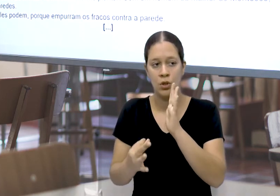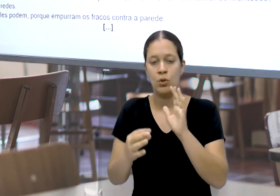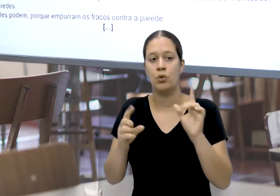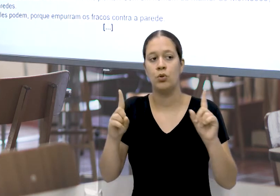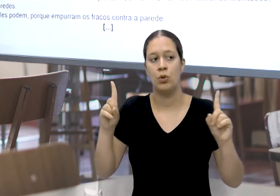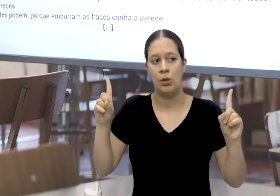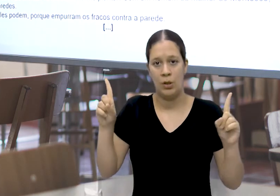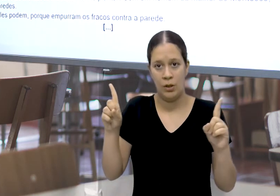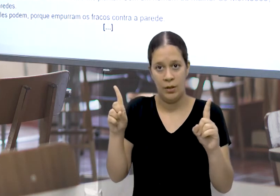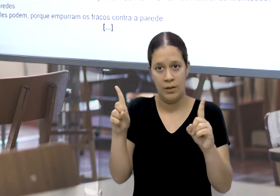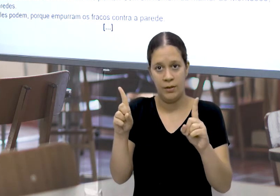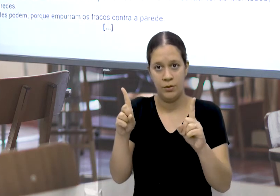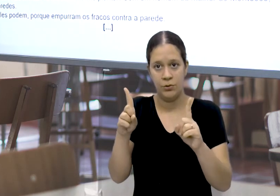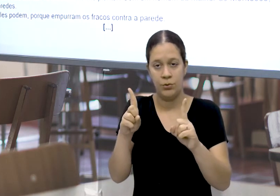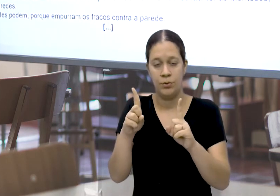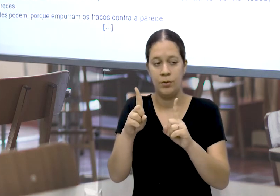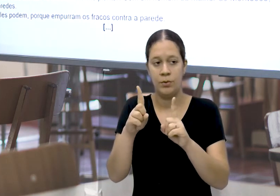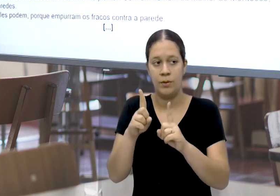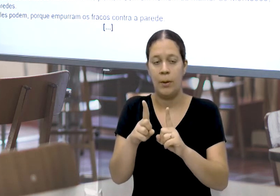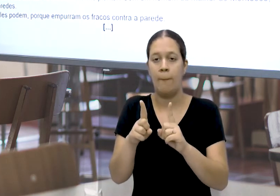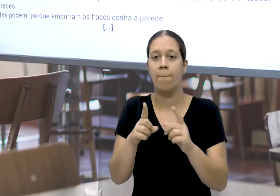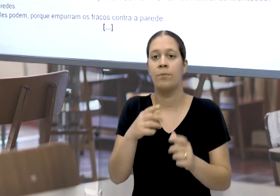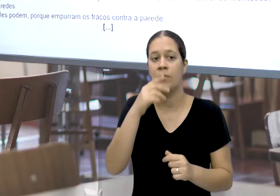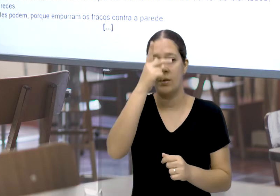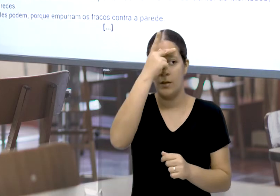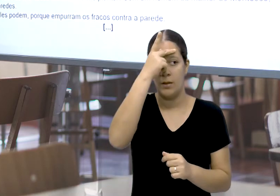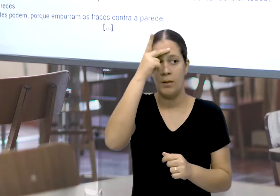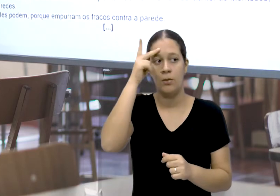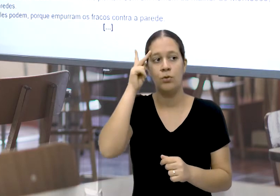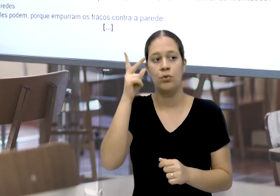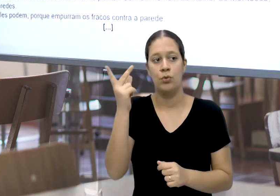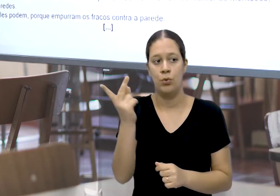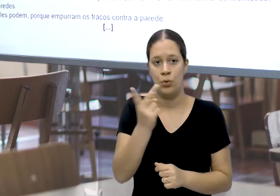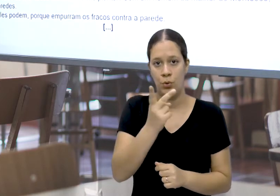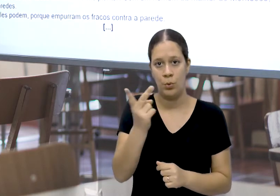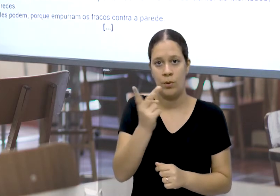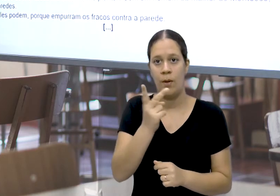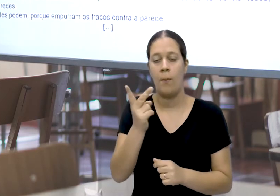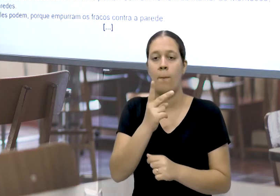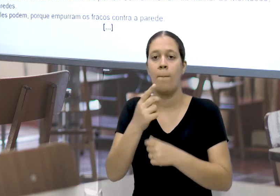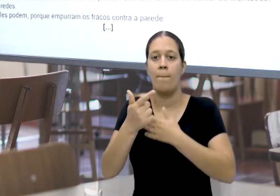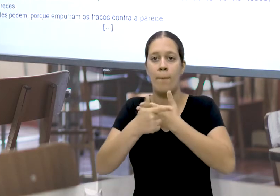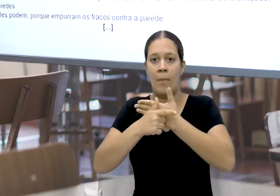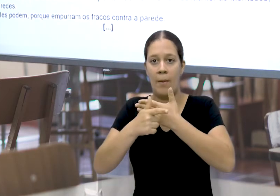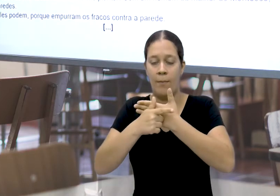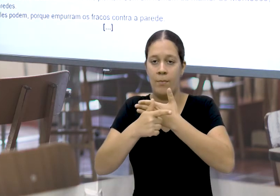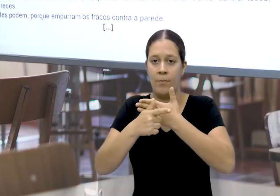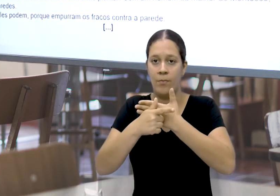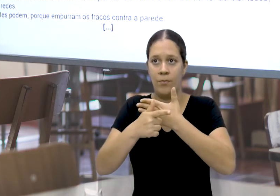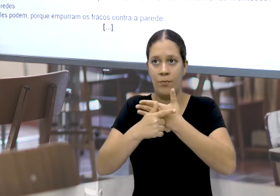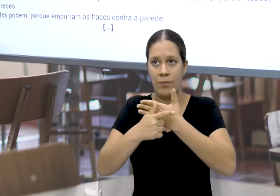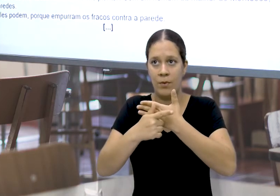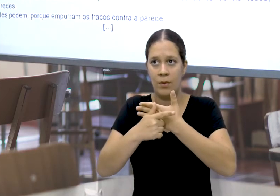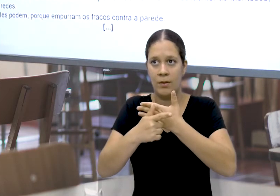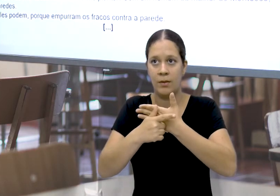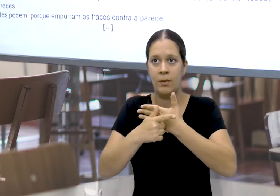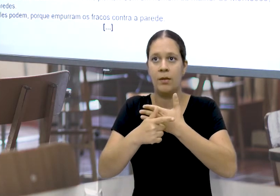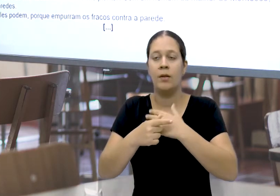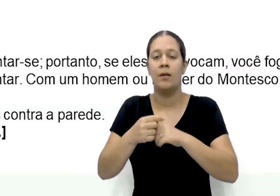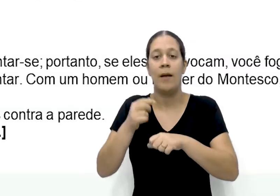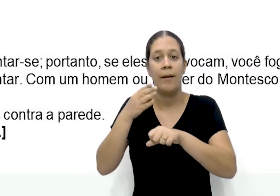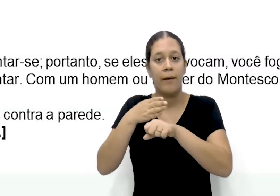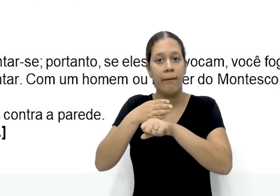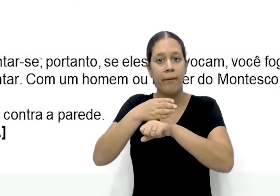Capuleto. Então, a rubrica vai informar para o diretor e para os atores como deve ser o